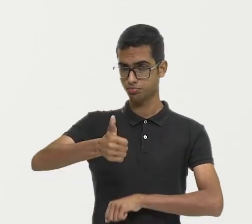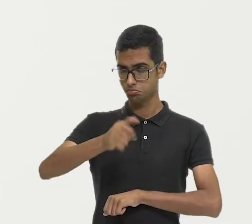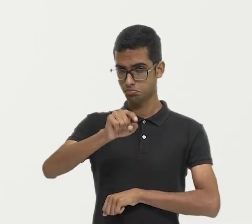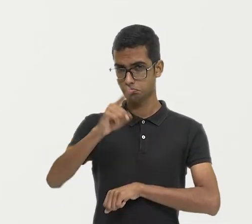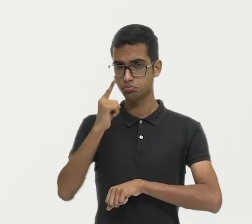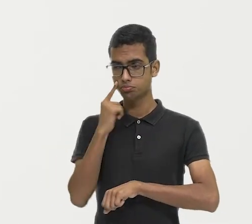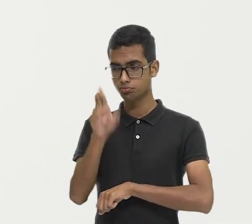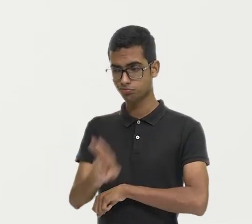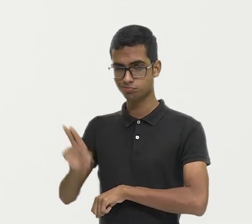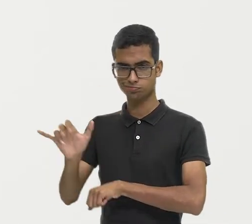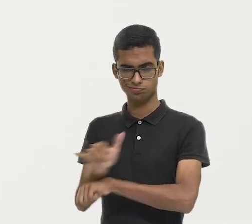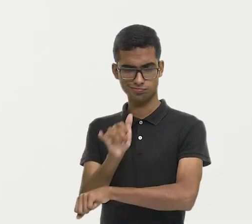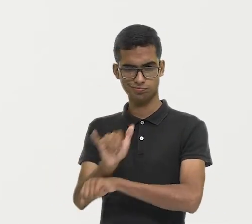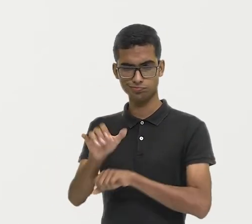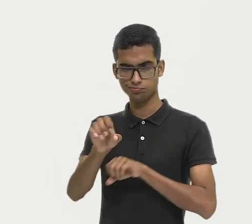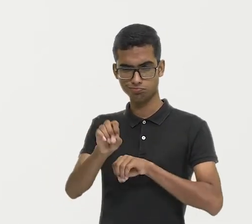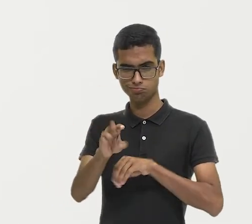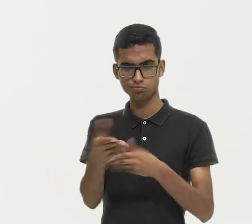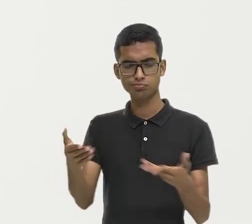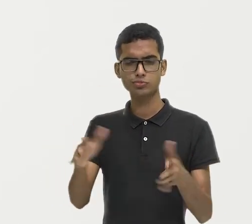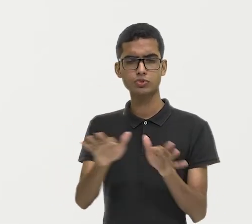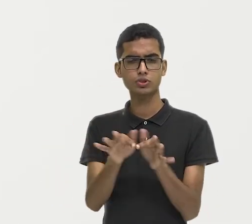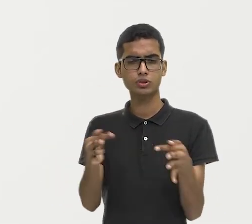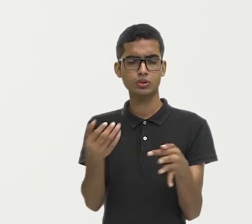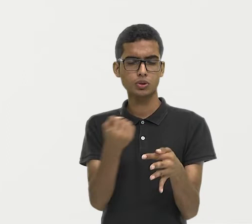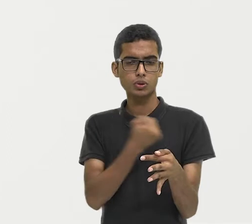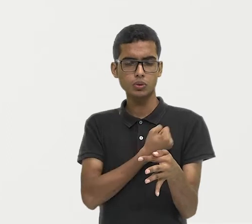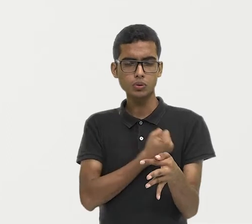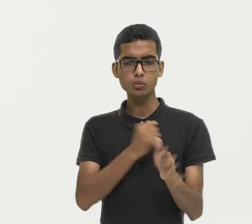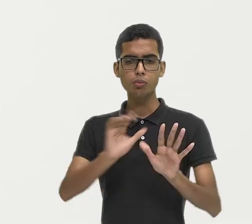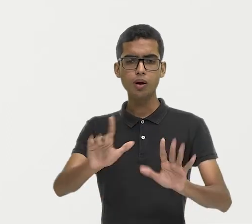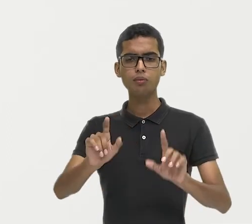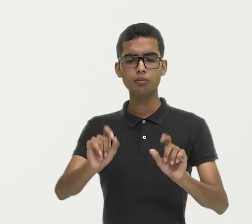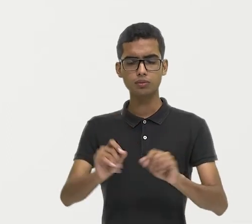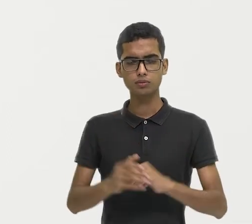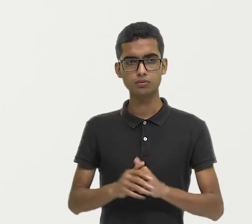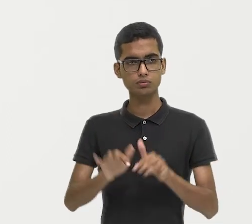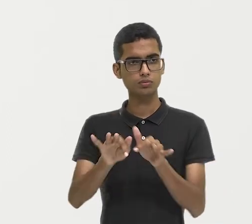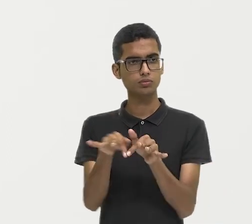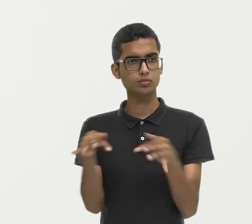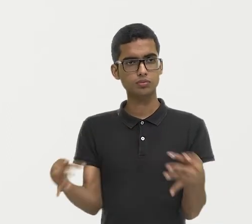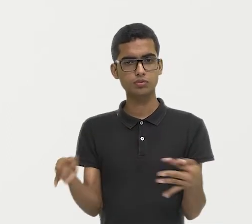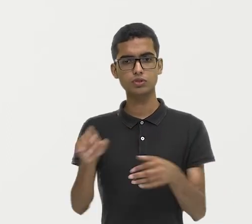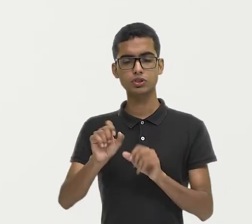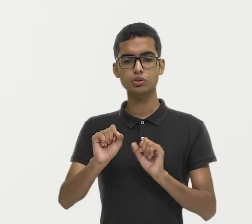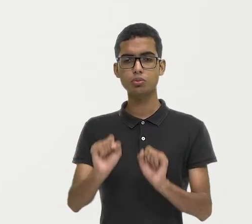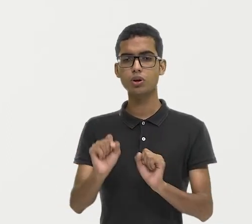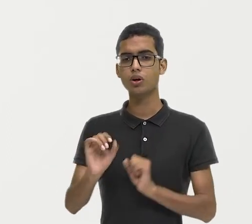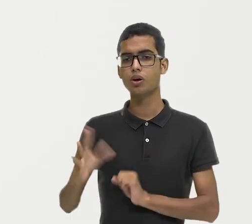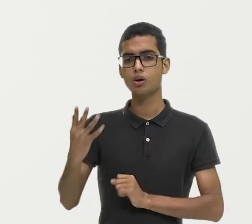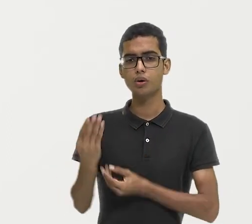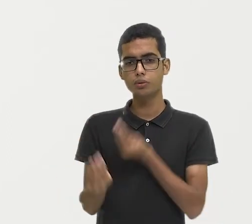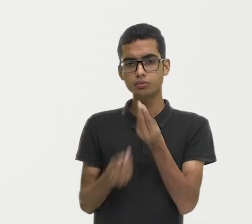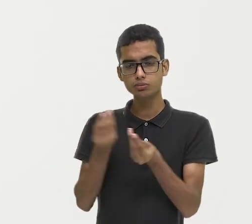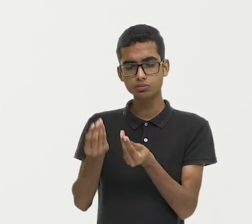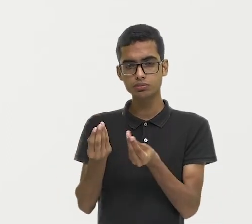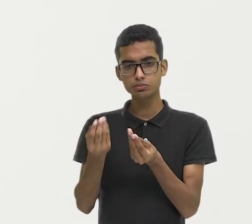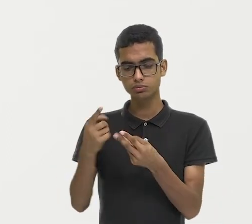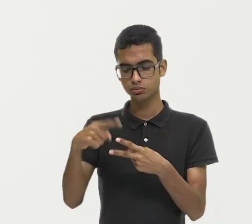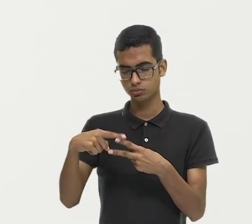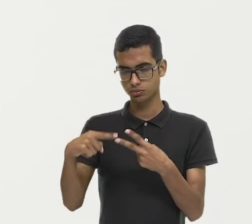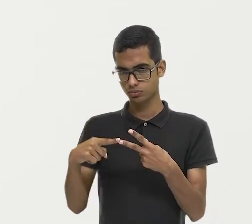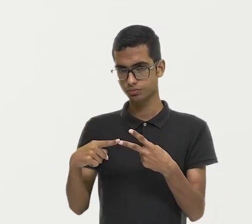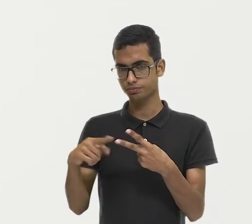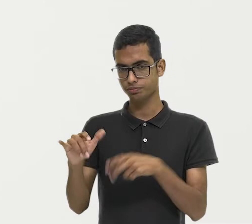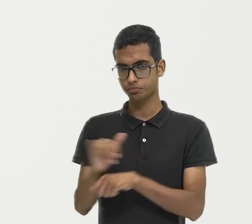melhor que você faça isso, vamos simplificar os números. Só que essa simplificação só pode acontecer